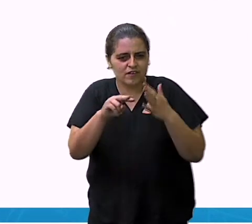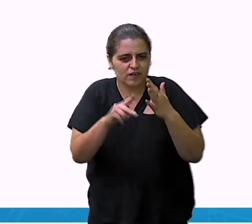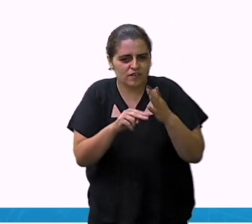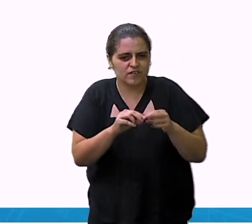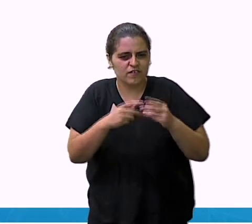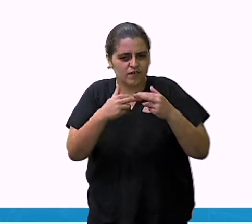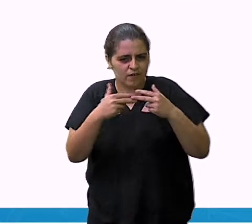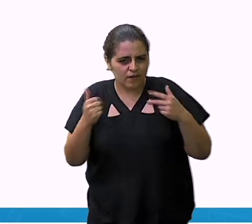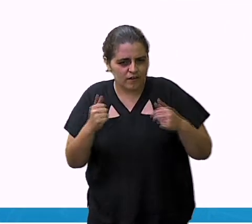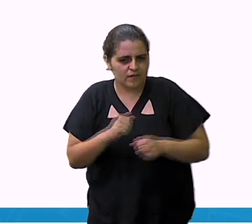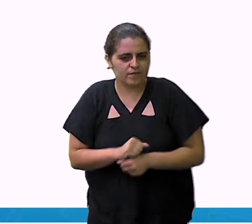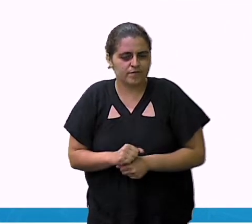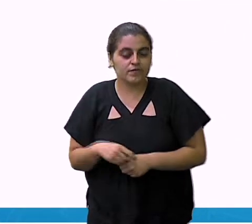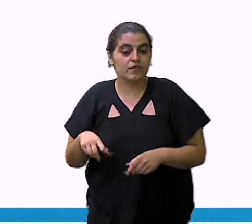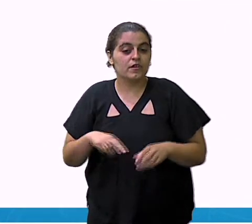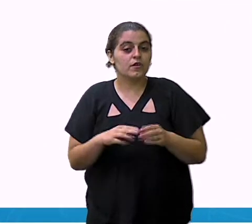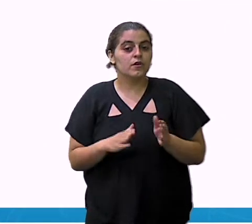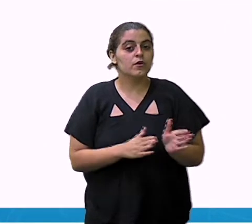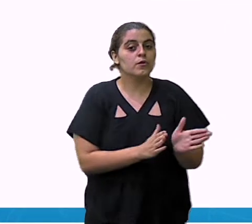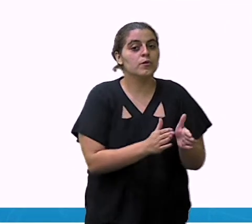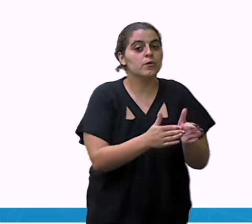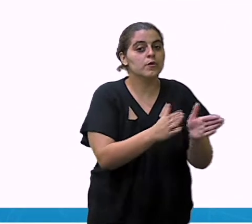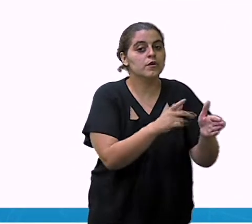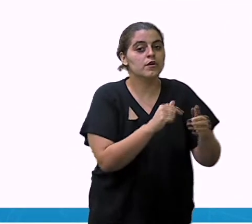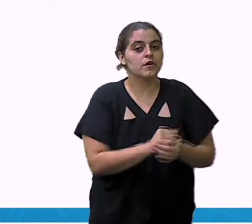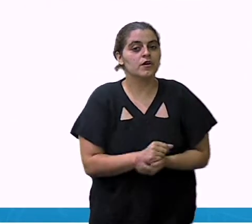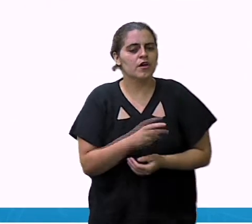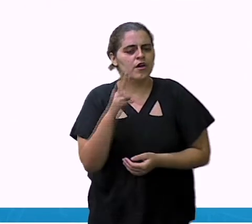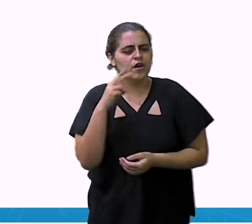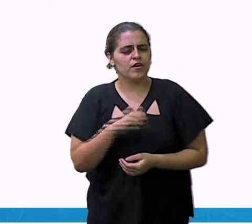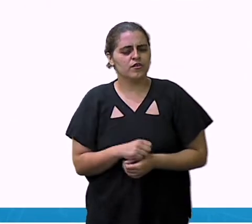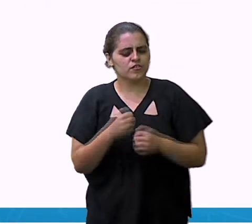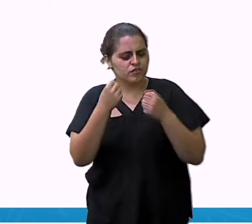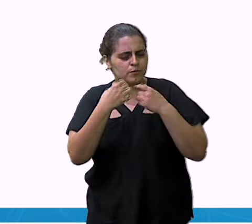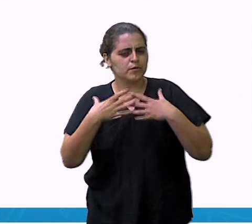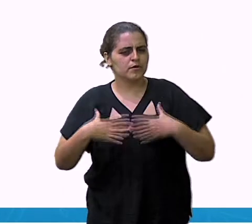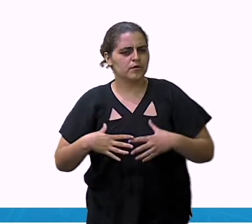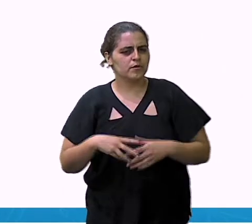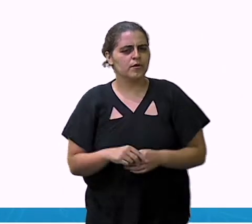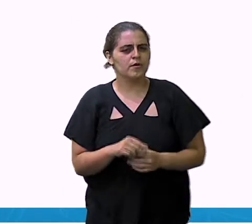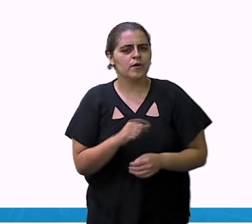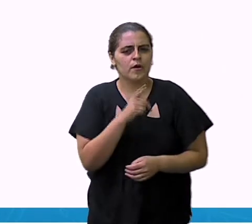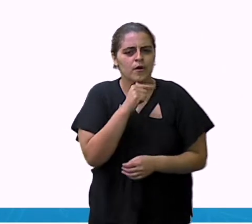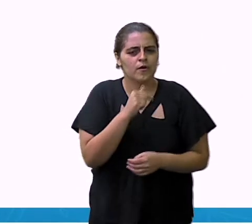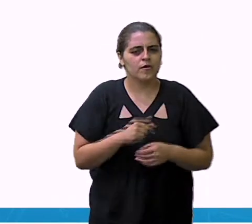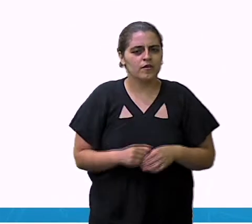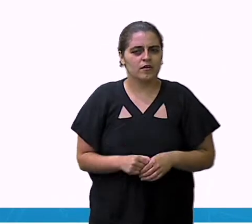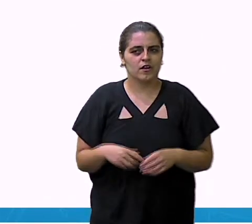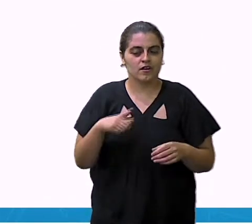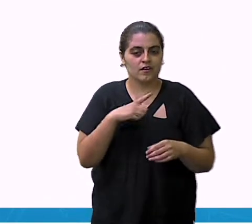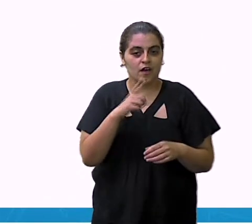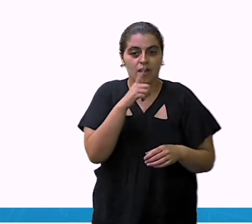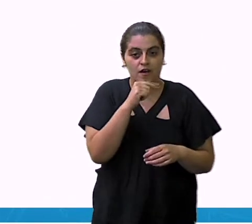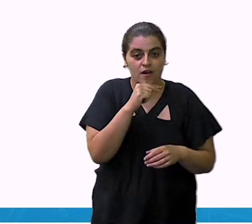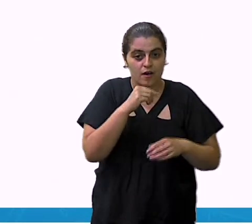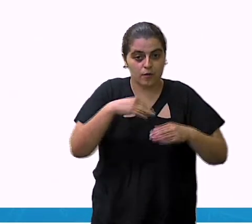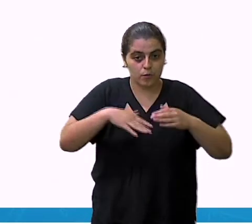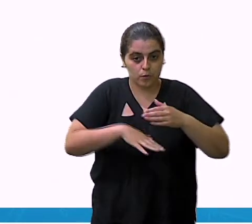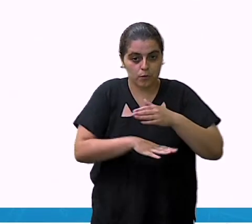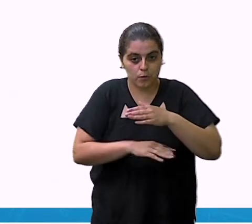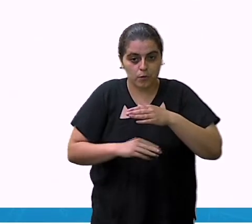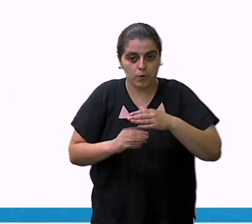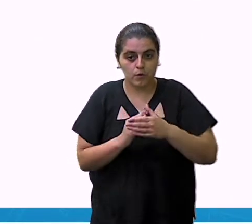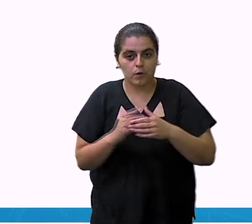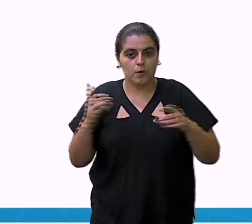Muito bem. E o rio, nós acabamos de falar. Em geral, os rios são formados por águas subterrâneas,